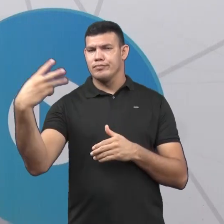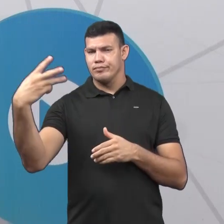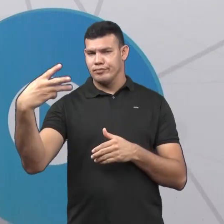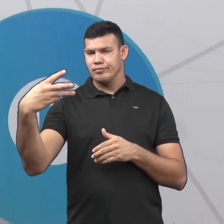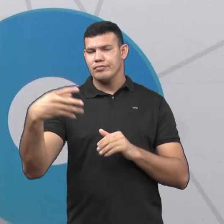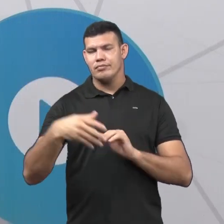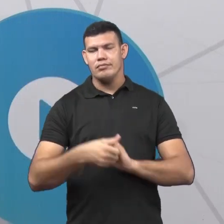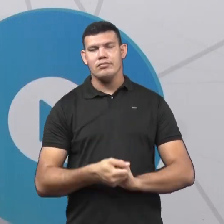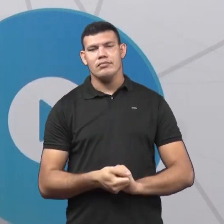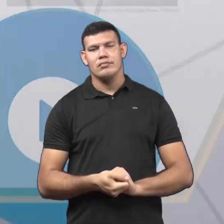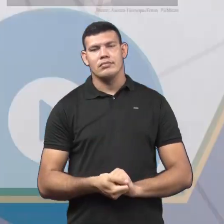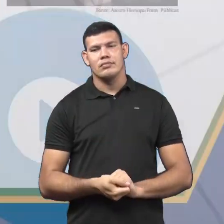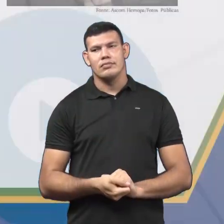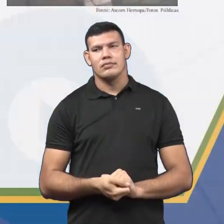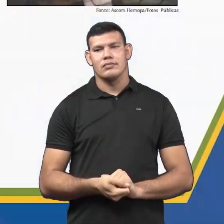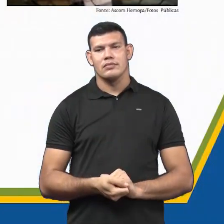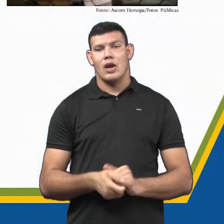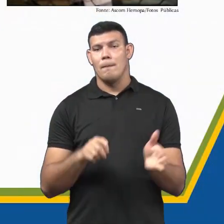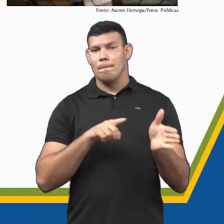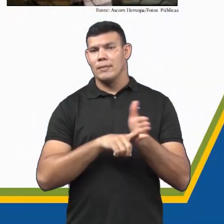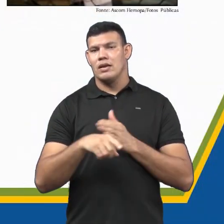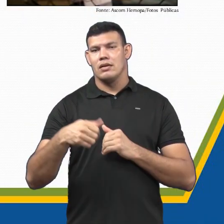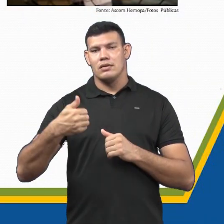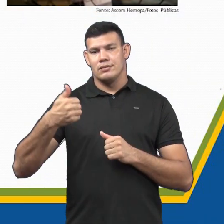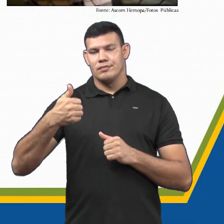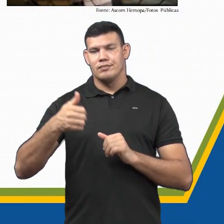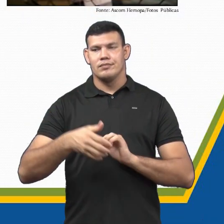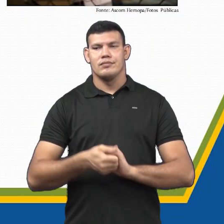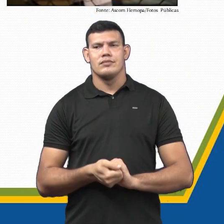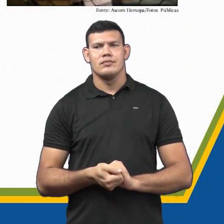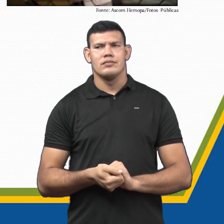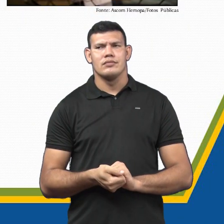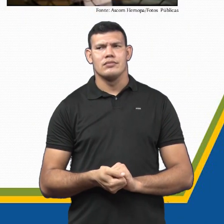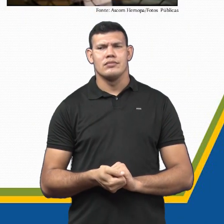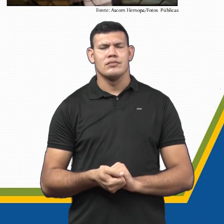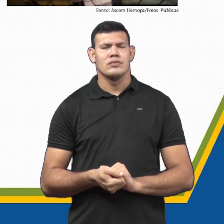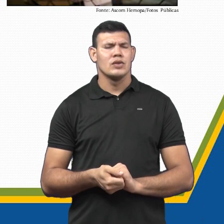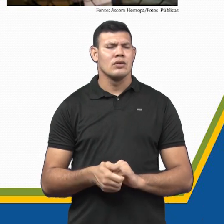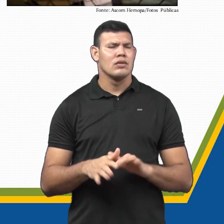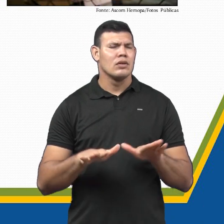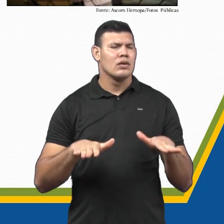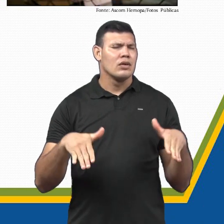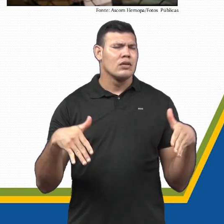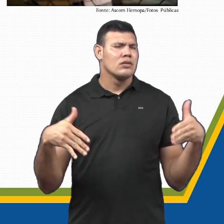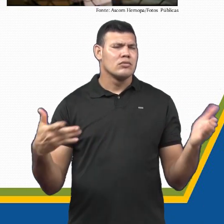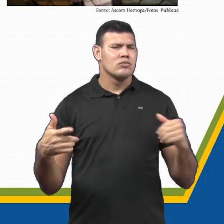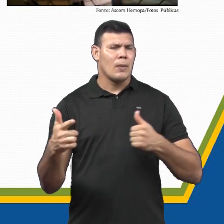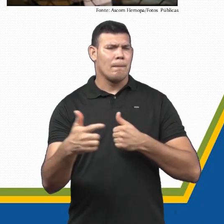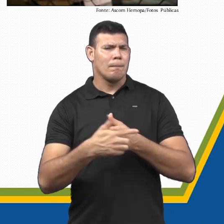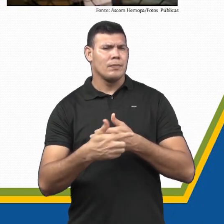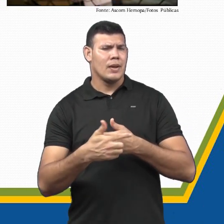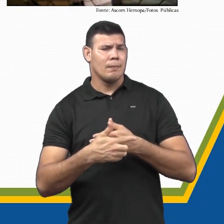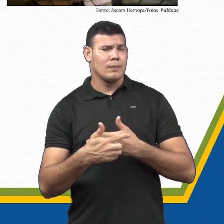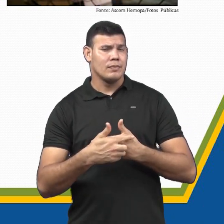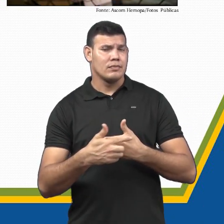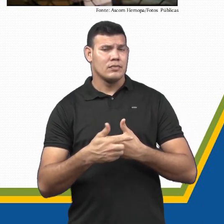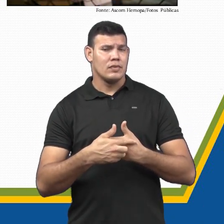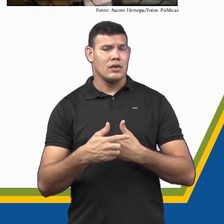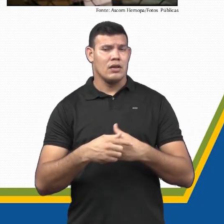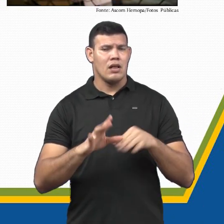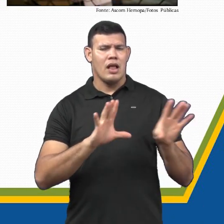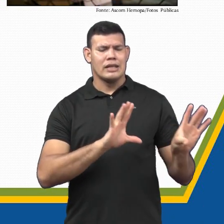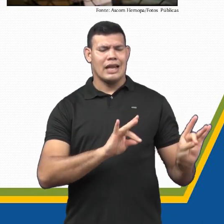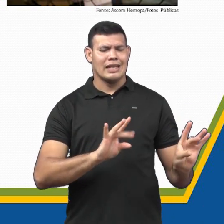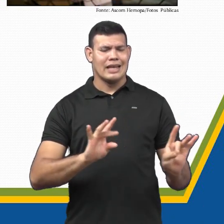que nós vimos na aula de hoje. A primeira questão pergunta o seguinte: qual a função do plasma sanguíneo?